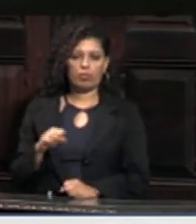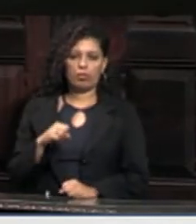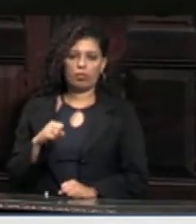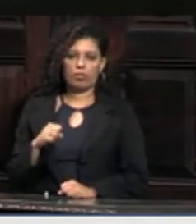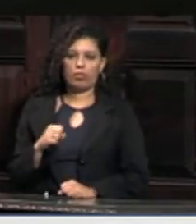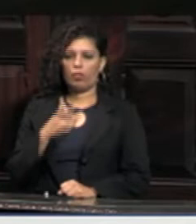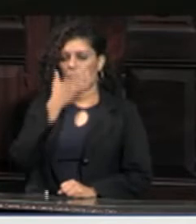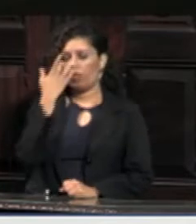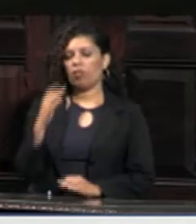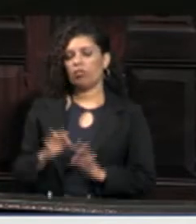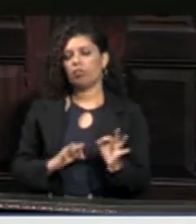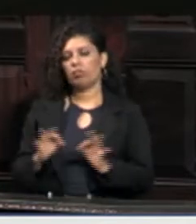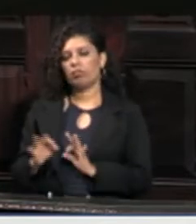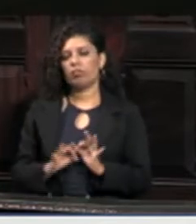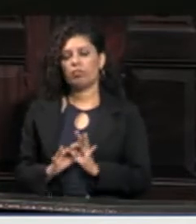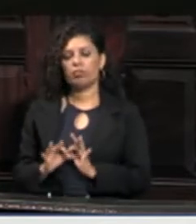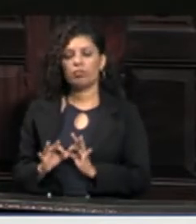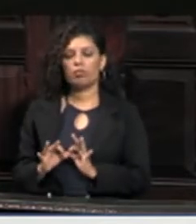autores